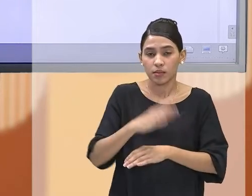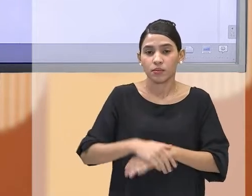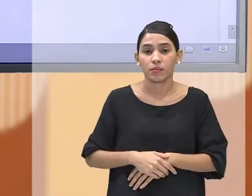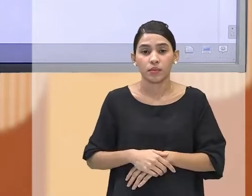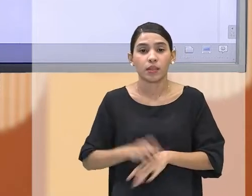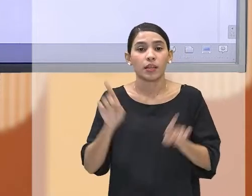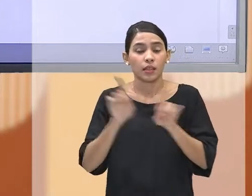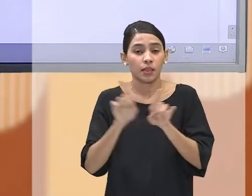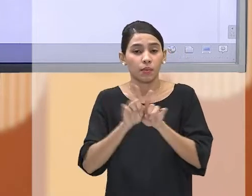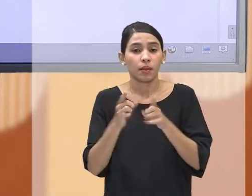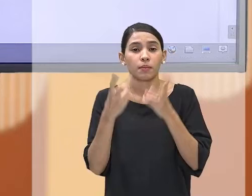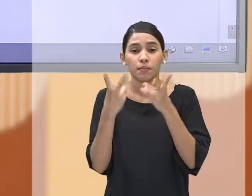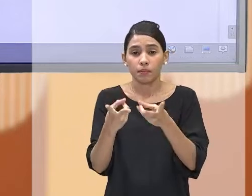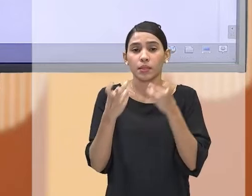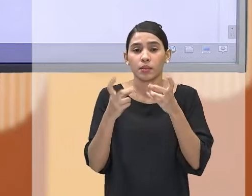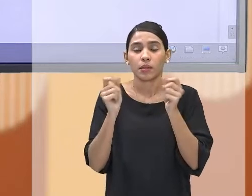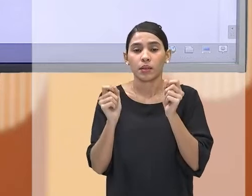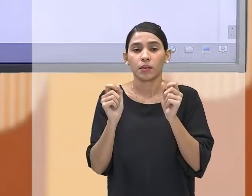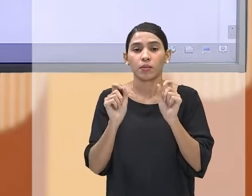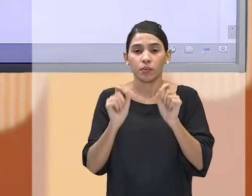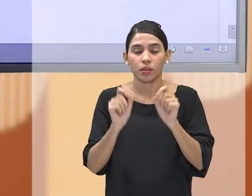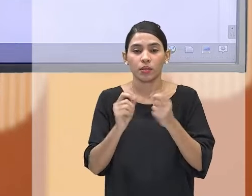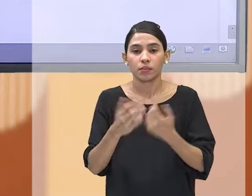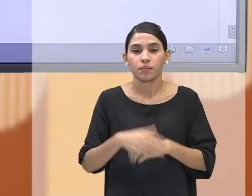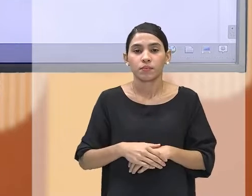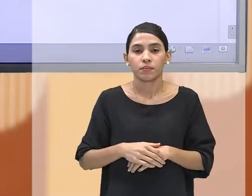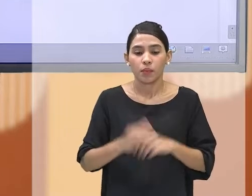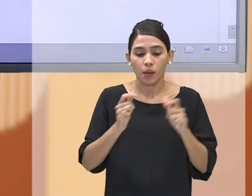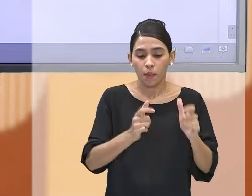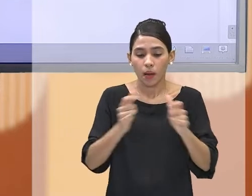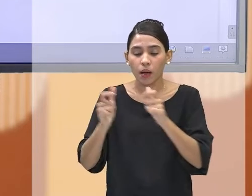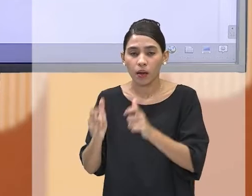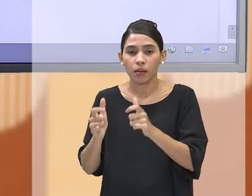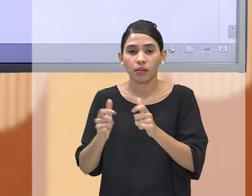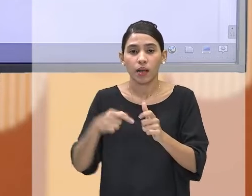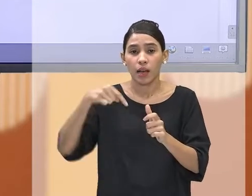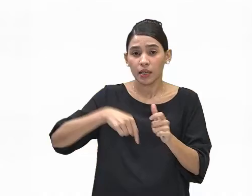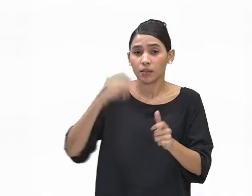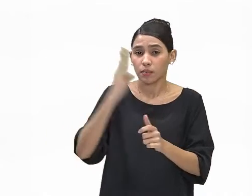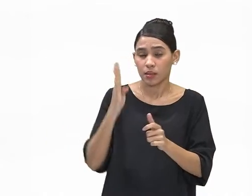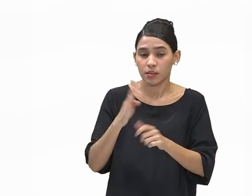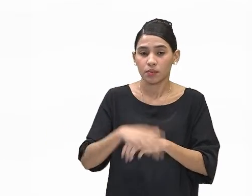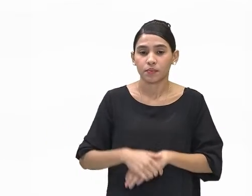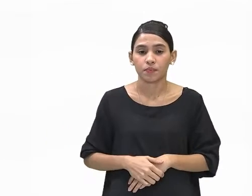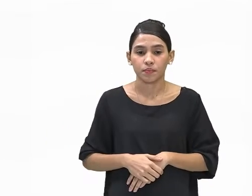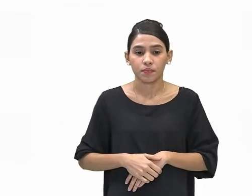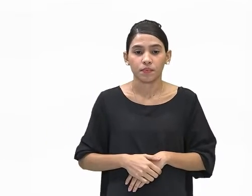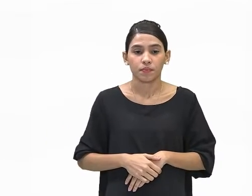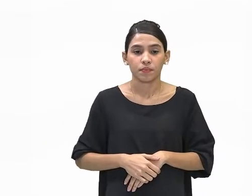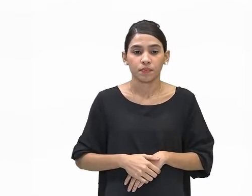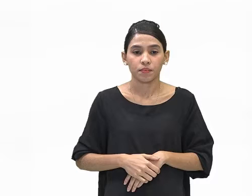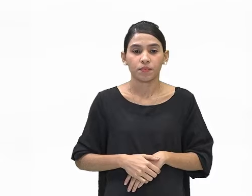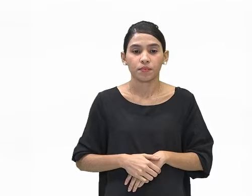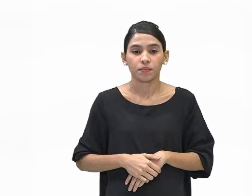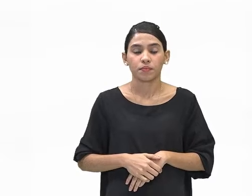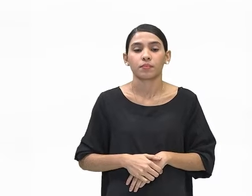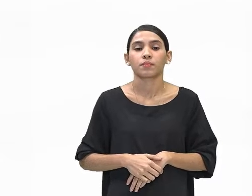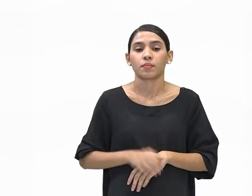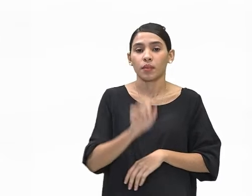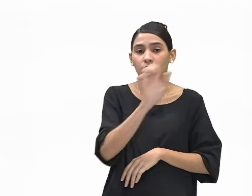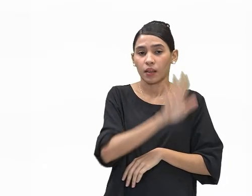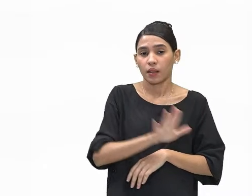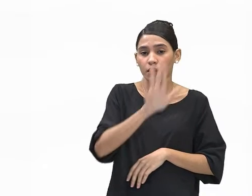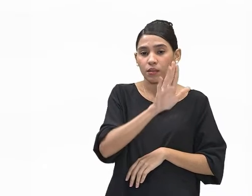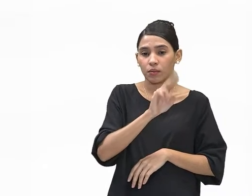vai verificar, então, aonde estão essas principais concentrações indígenas no nosso país. Olha só, a gente vai ter a região